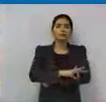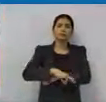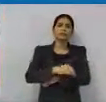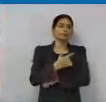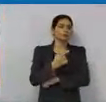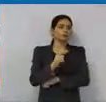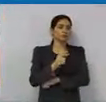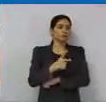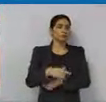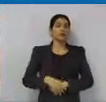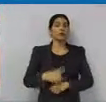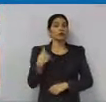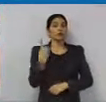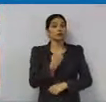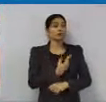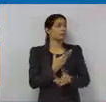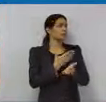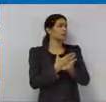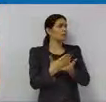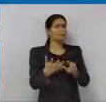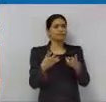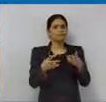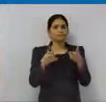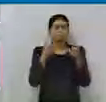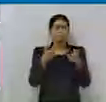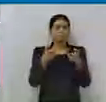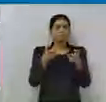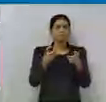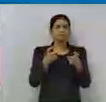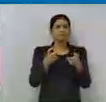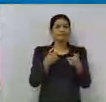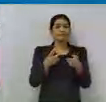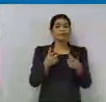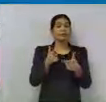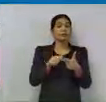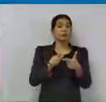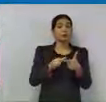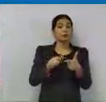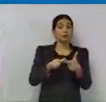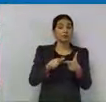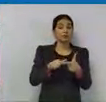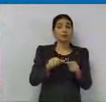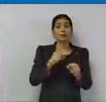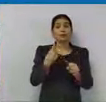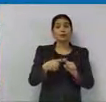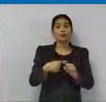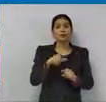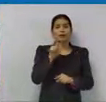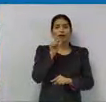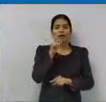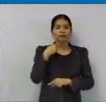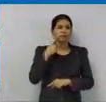A gente começa a identificar um elevado índice de contaminação dos lagos, né?